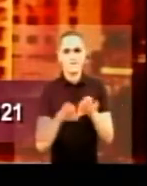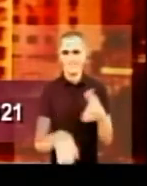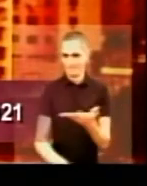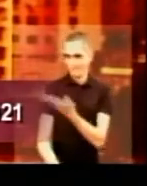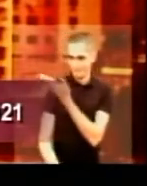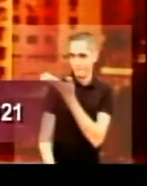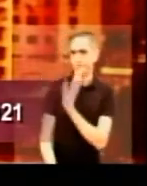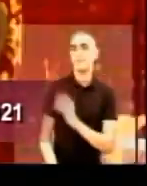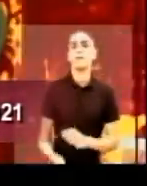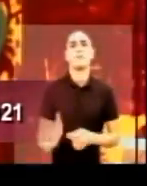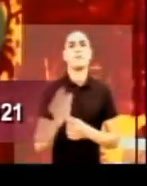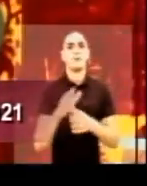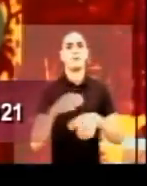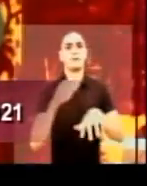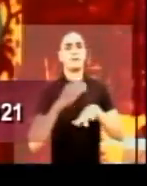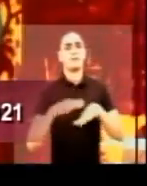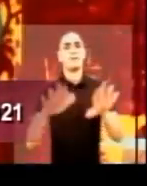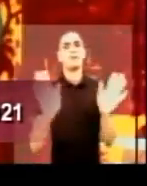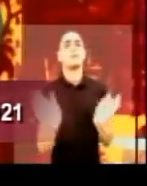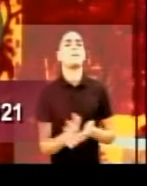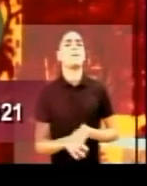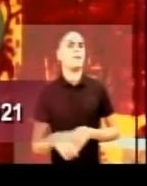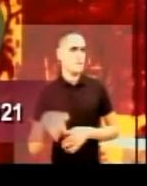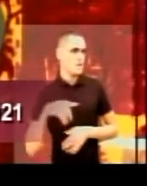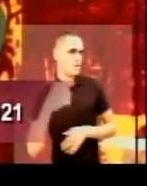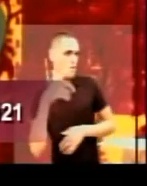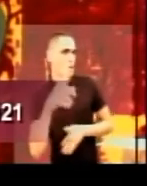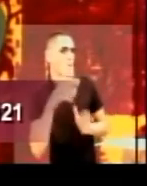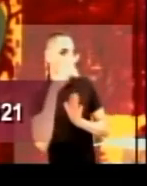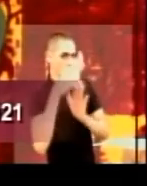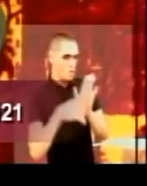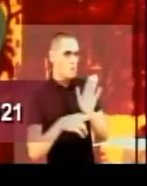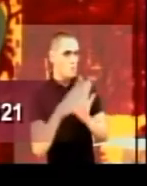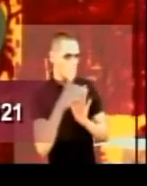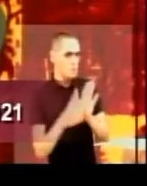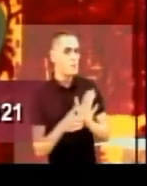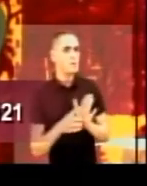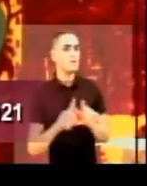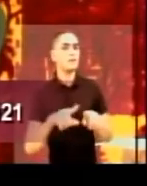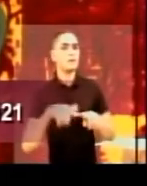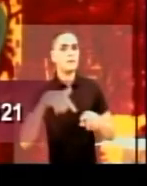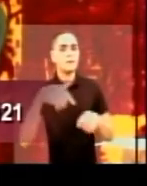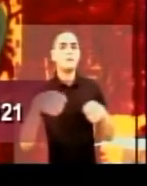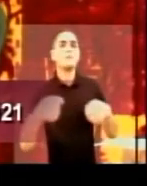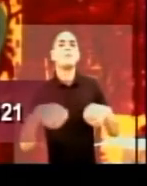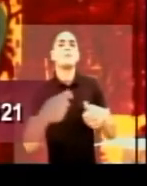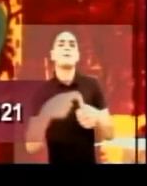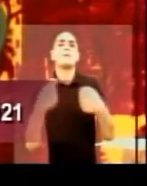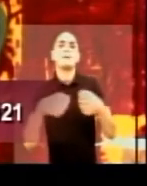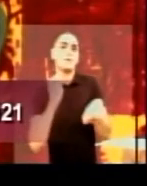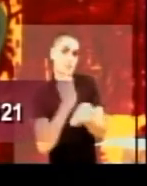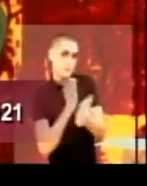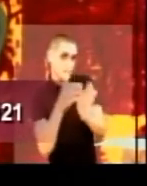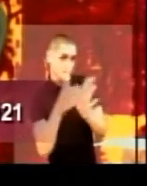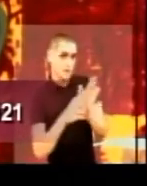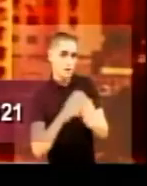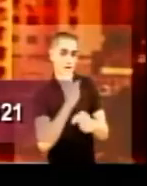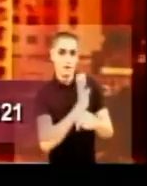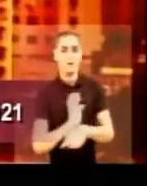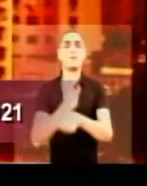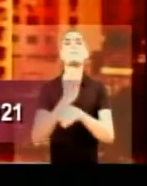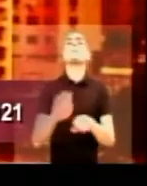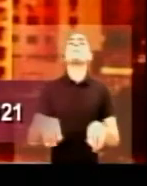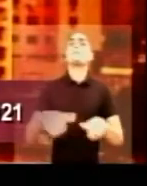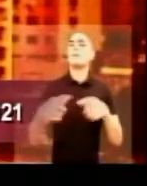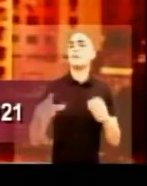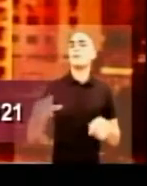Miriam? Teremos, nós publicaremos a deliberação, mas somente após a publicação do decreto estadual. Bom, então